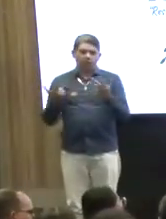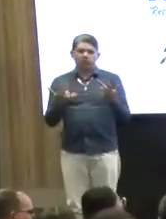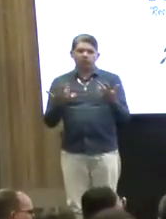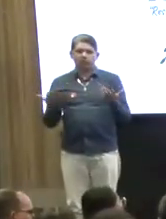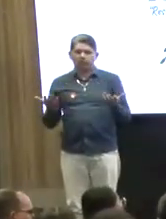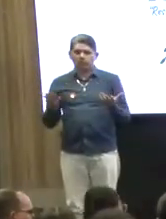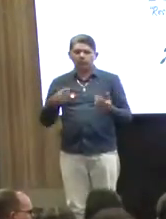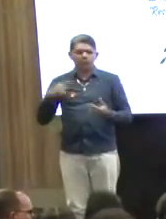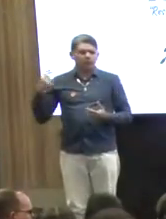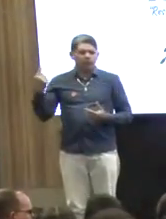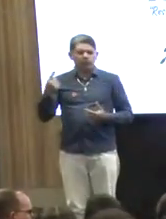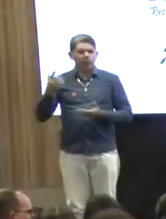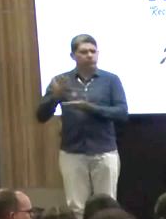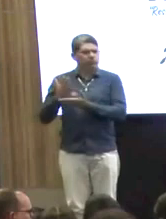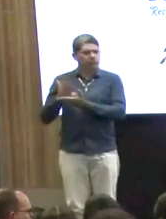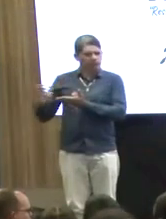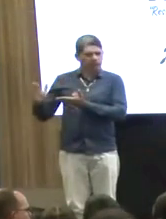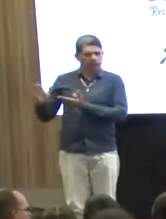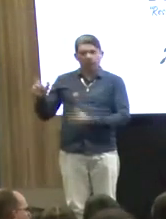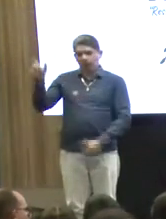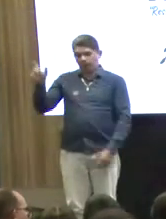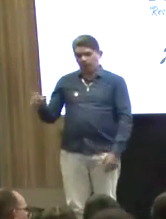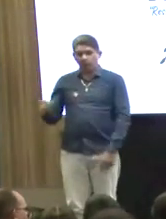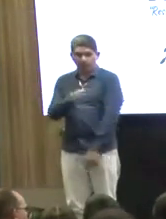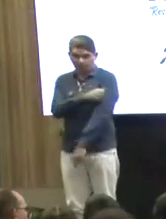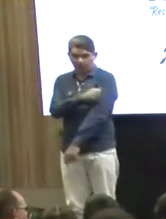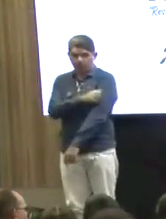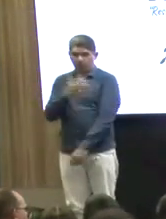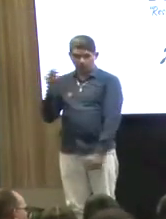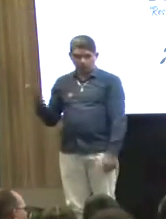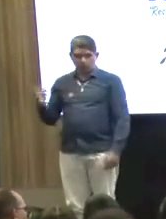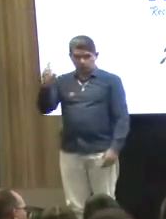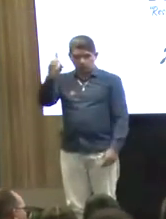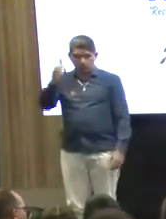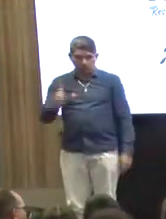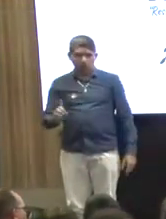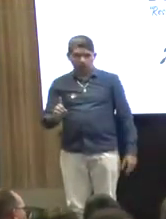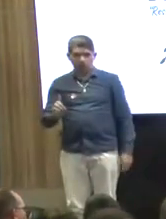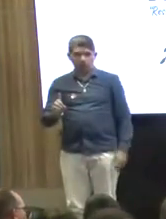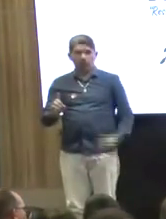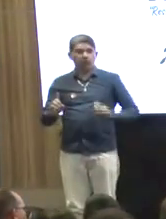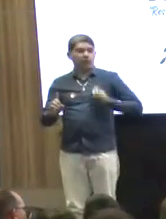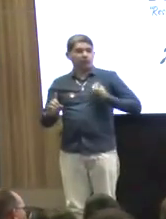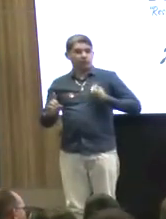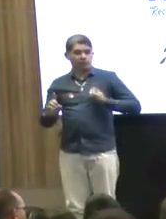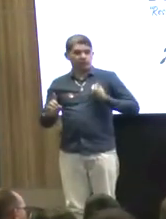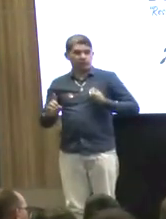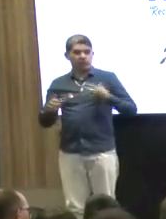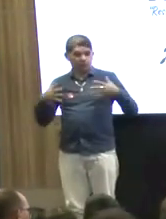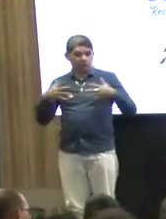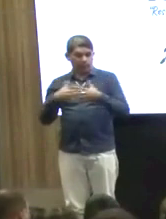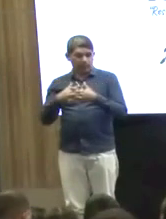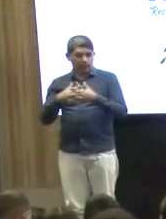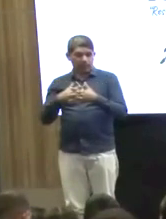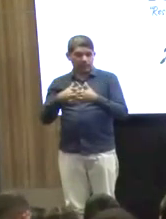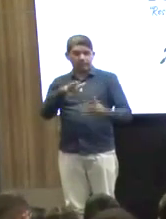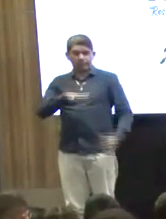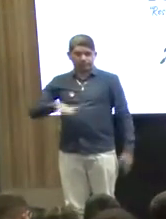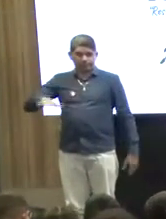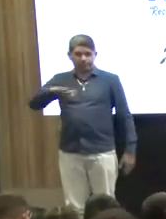não podemos retirar das nossas estudantes, dos nossos estudantes também, o direito de viver essa complexidade. Então, na hora que eu penso